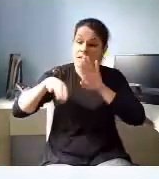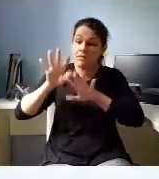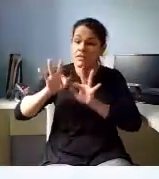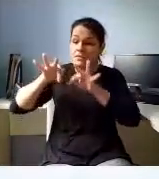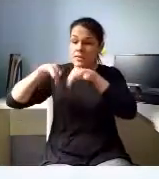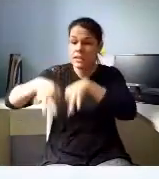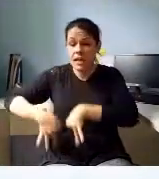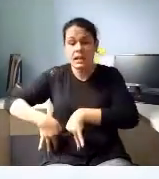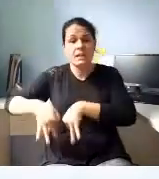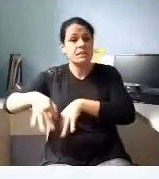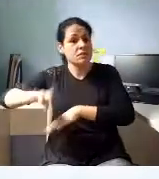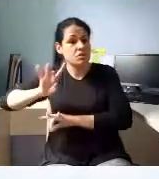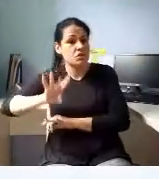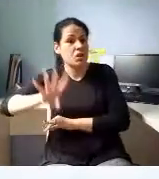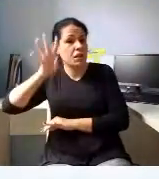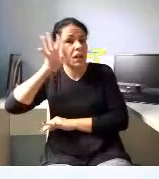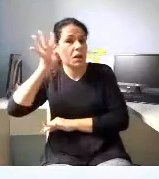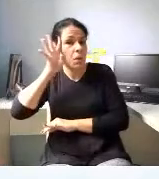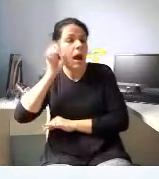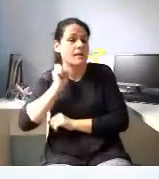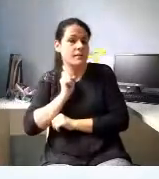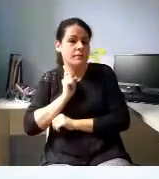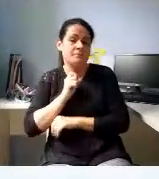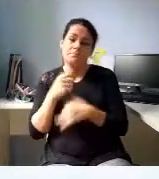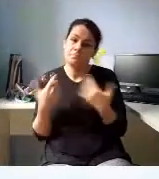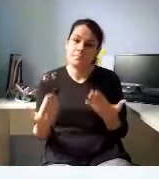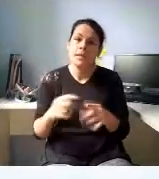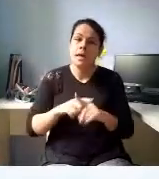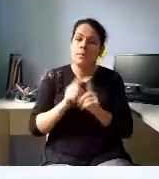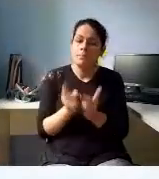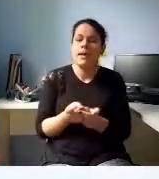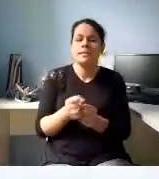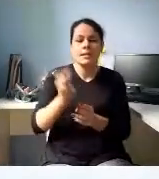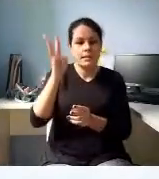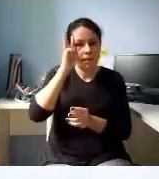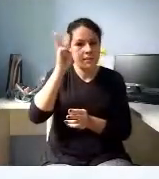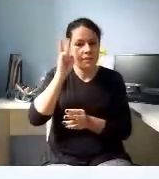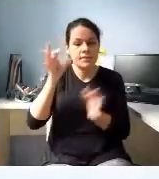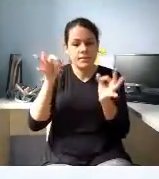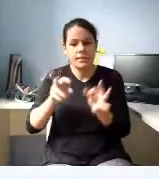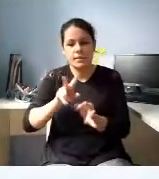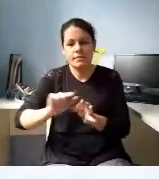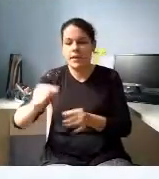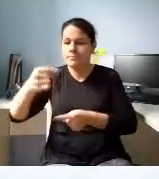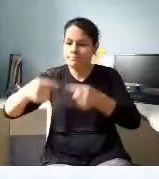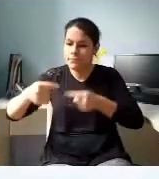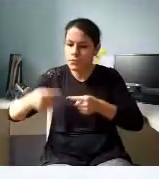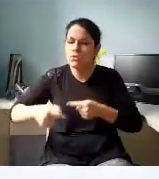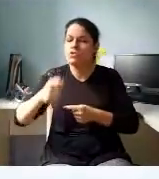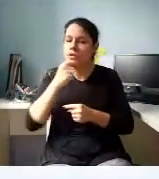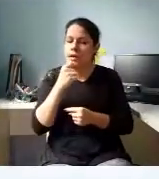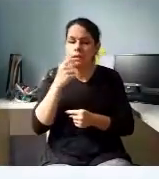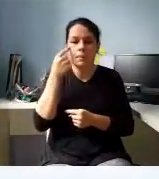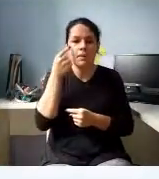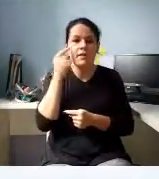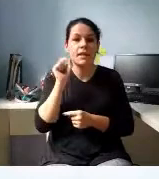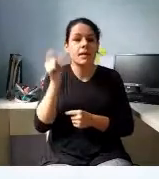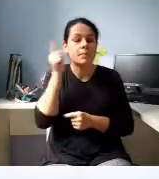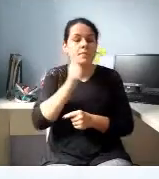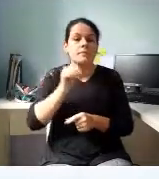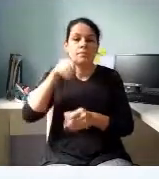um pedacinho, não acredito, um pedacinho da quarta, mas na terça, com certeza, a gente ainda vai estar em debate, ainda em discussão sobre a